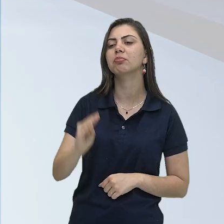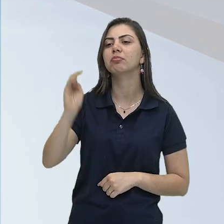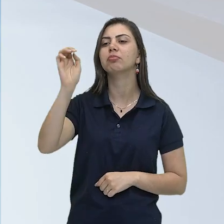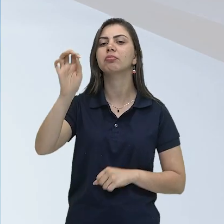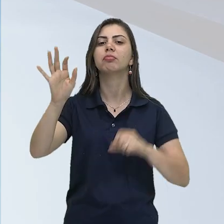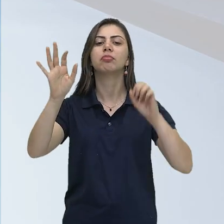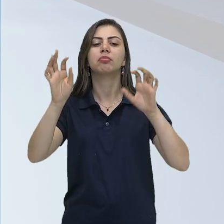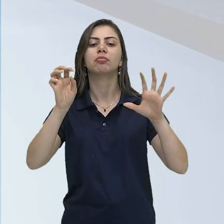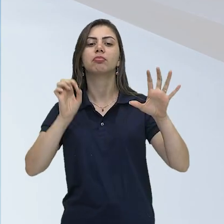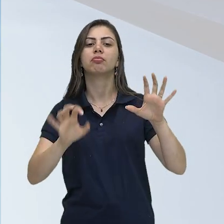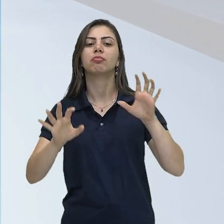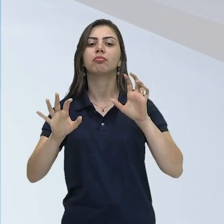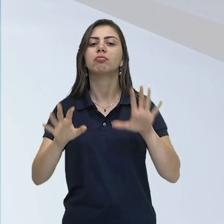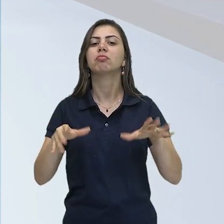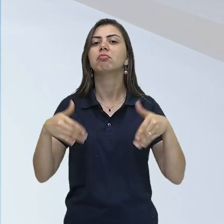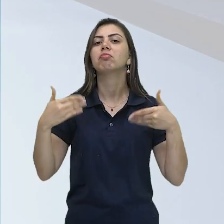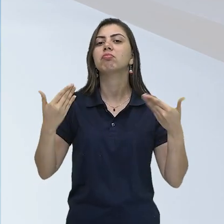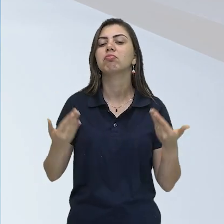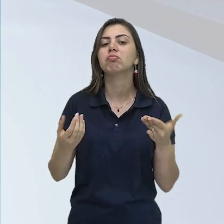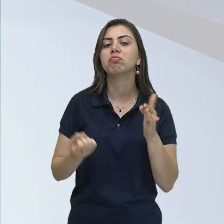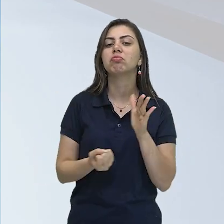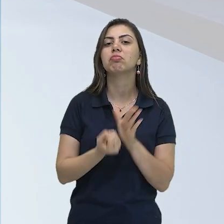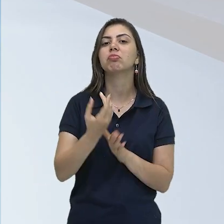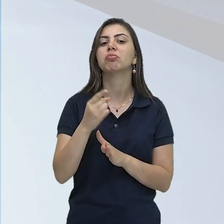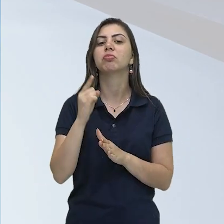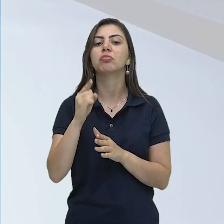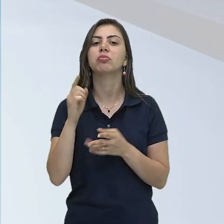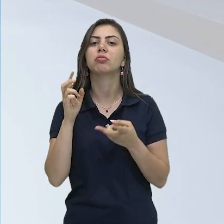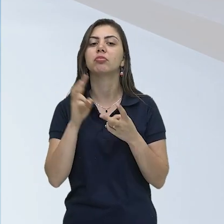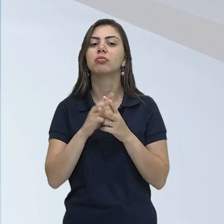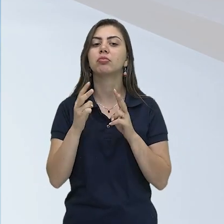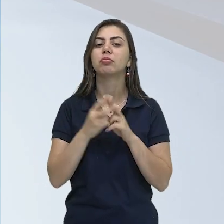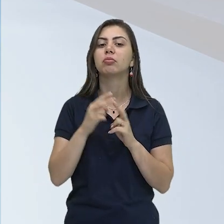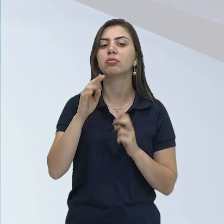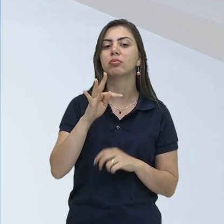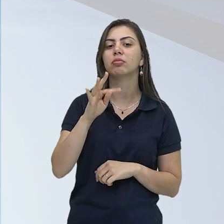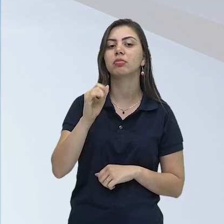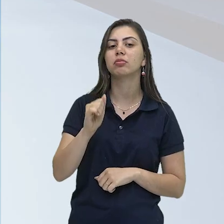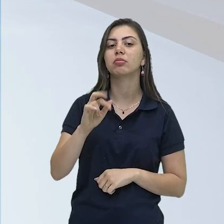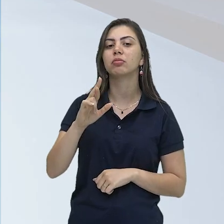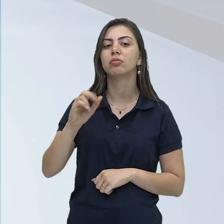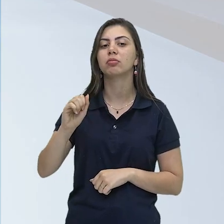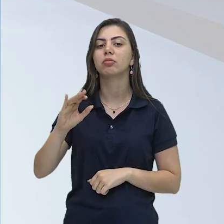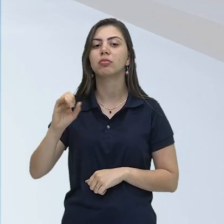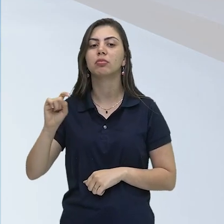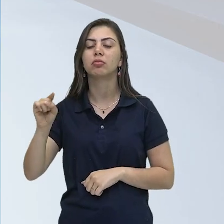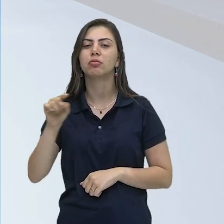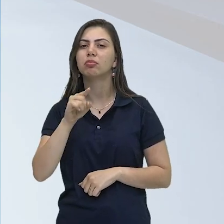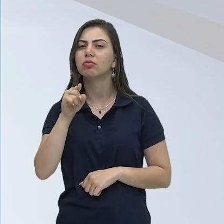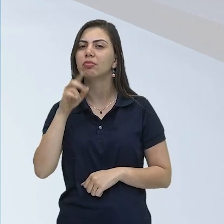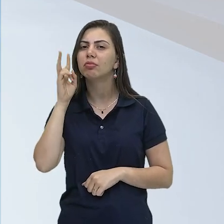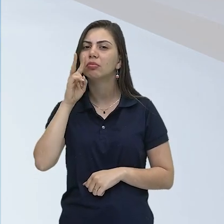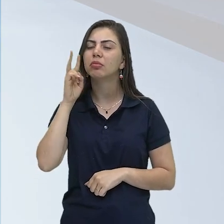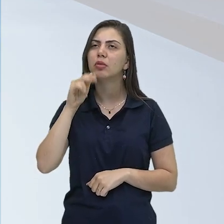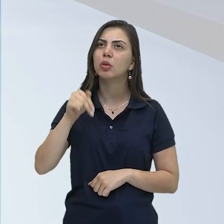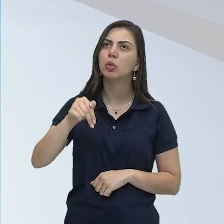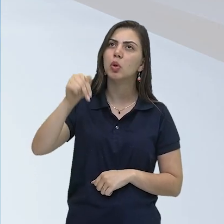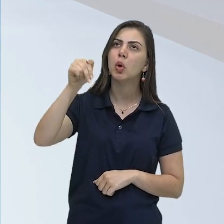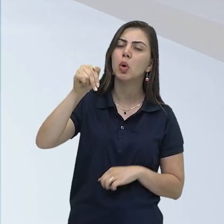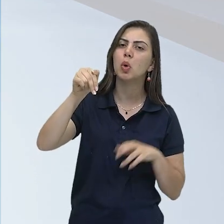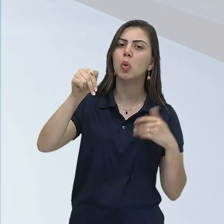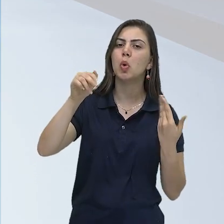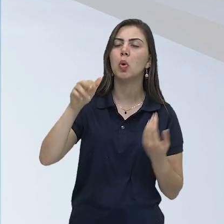né, em que parte do nosso país surgiu aí o Tarracá? Vocês lembram? Será que foi no norte,